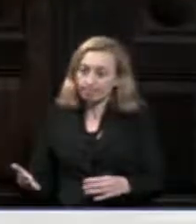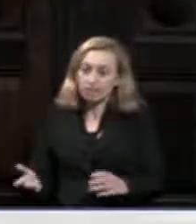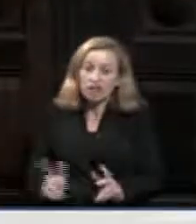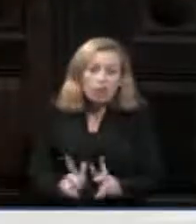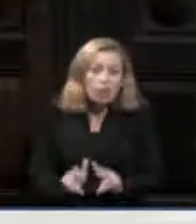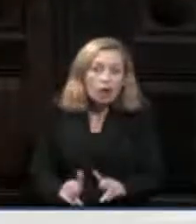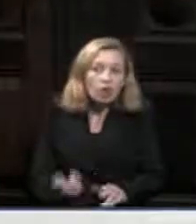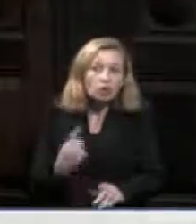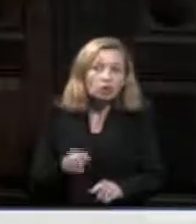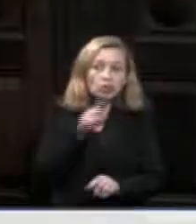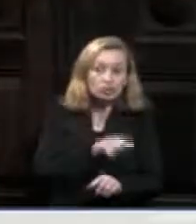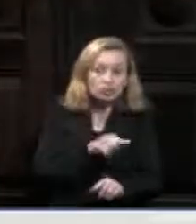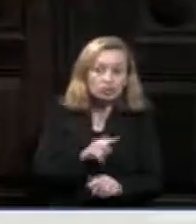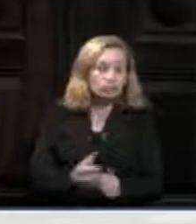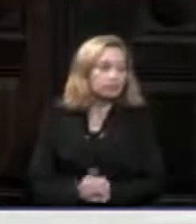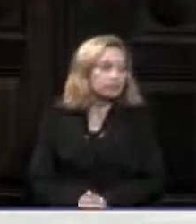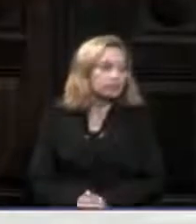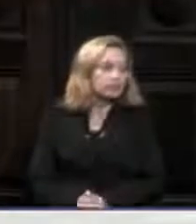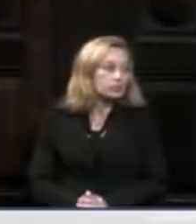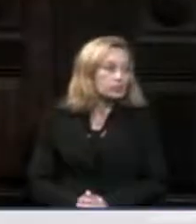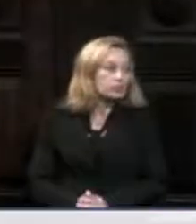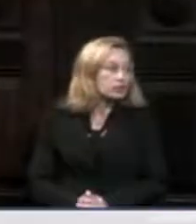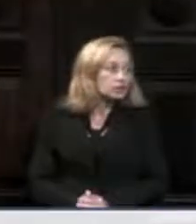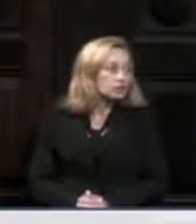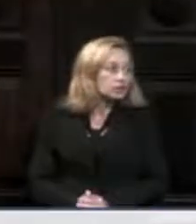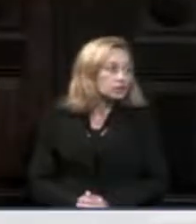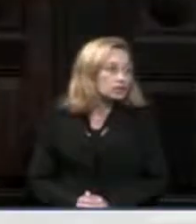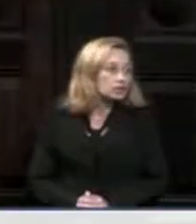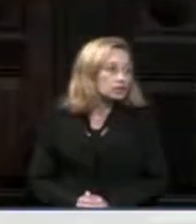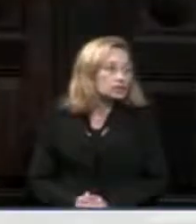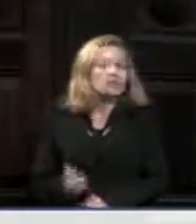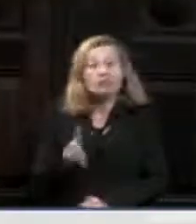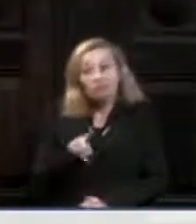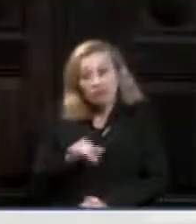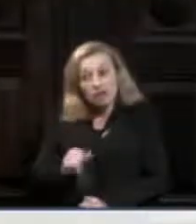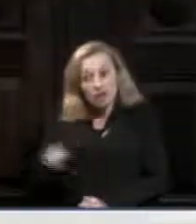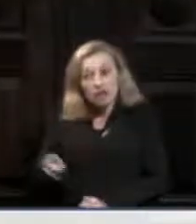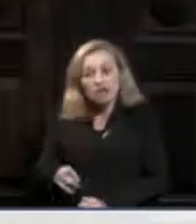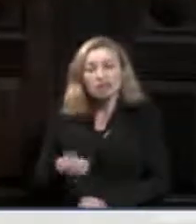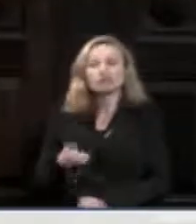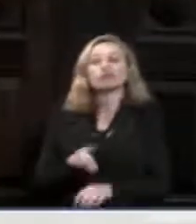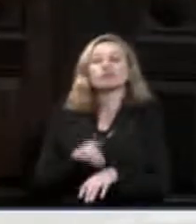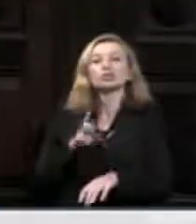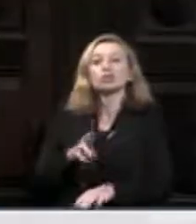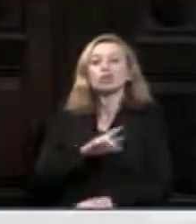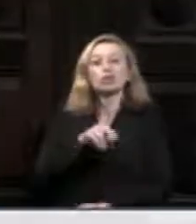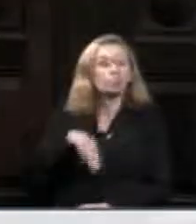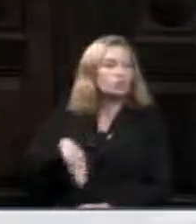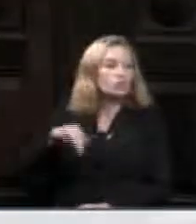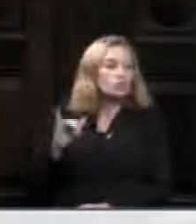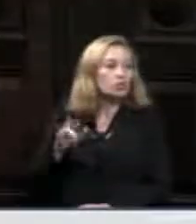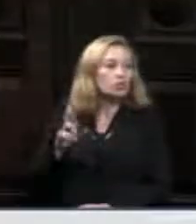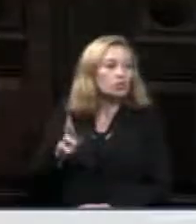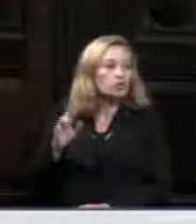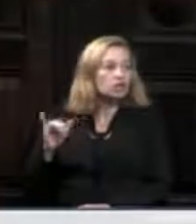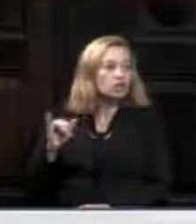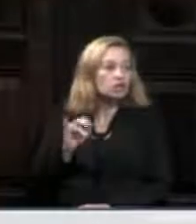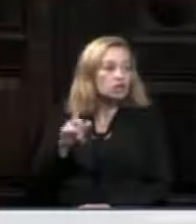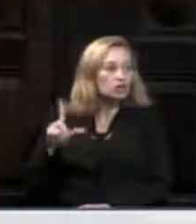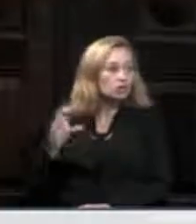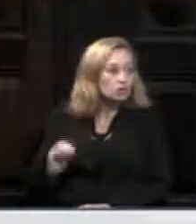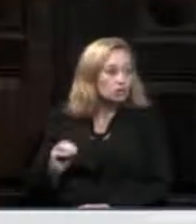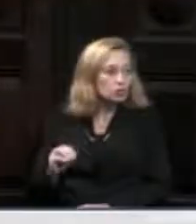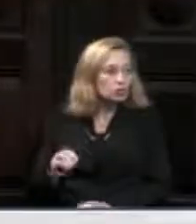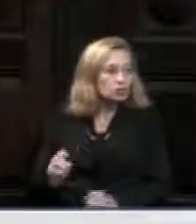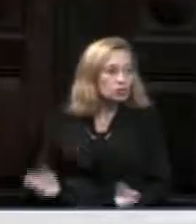condição. E vai lá, o doutor Murilo reúne-se com a comunidade, pede que a comunidade se organize e